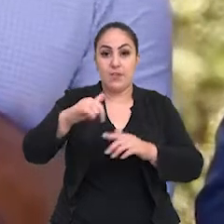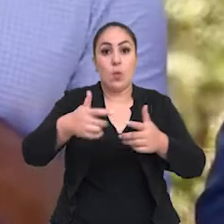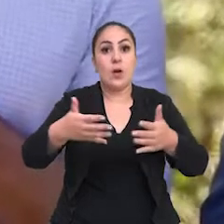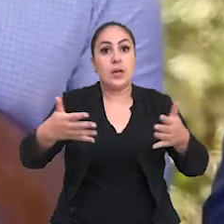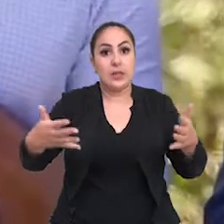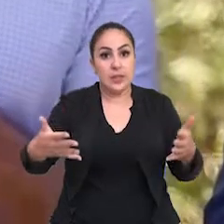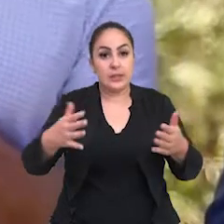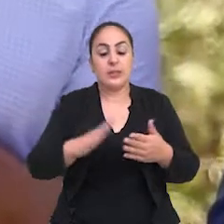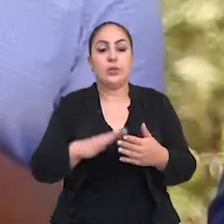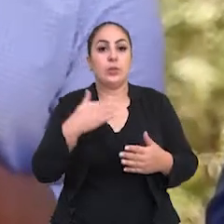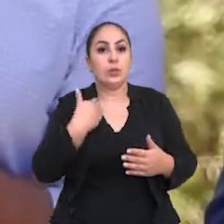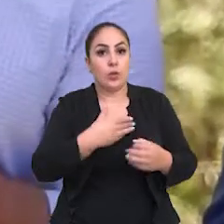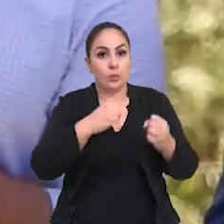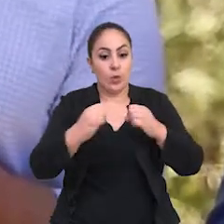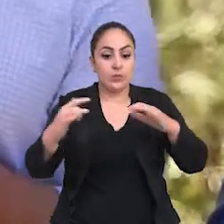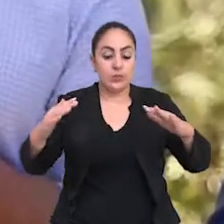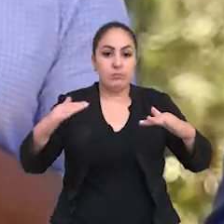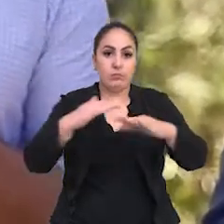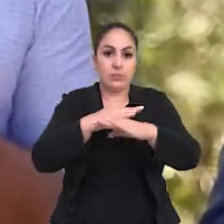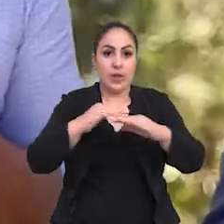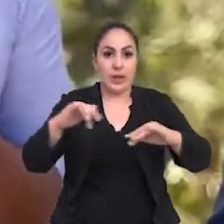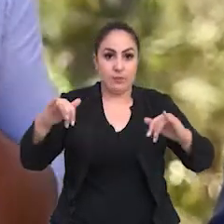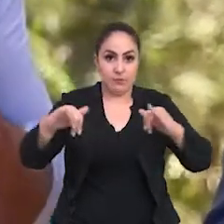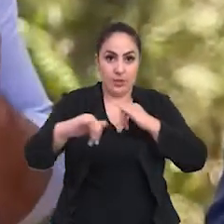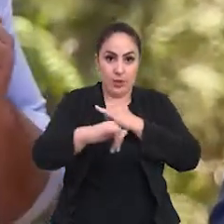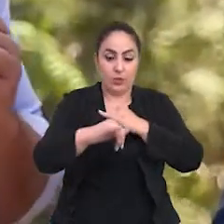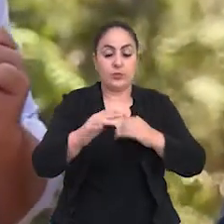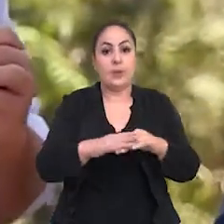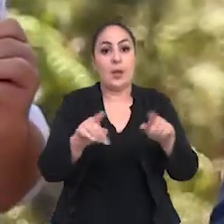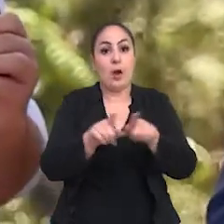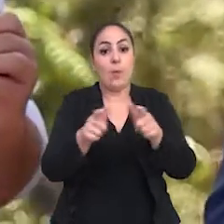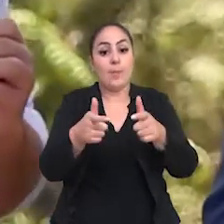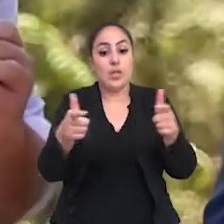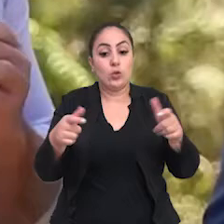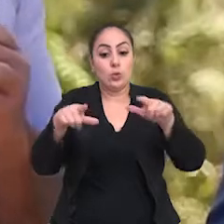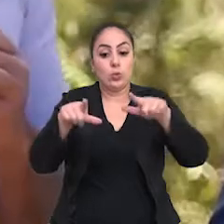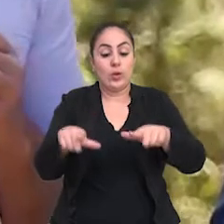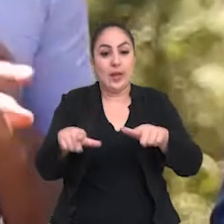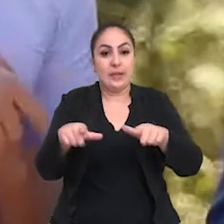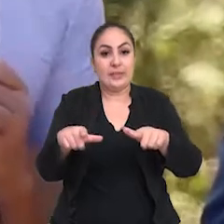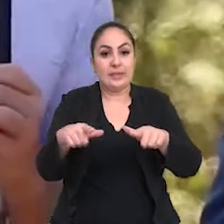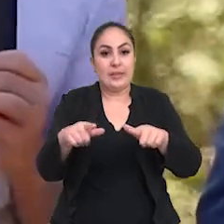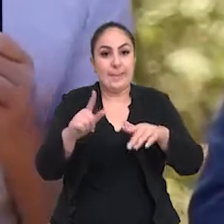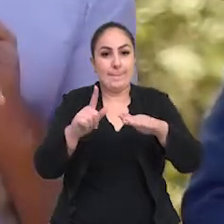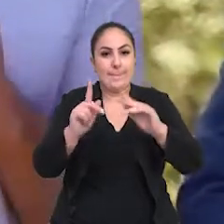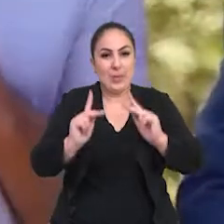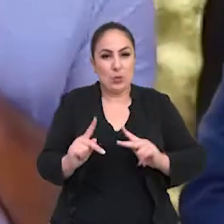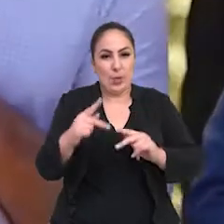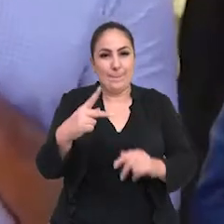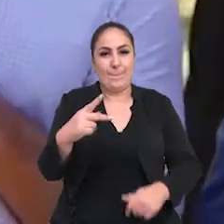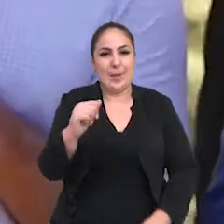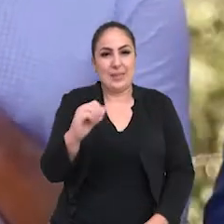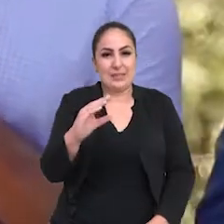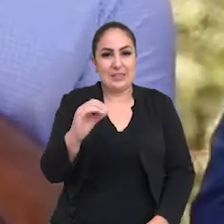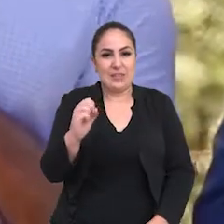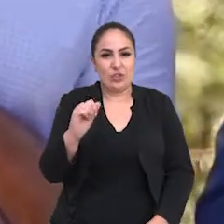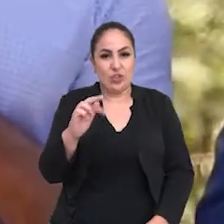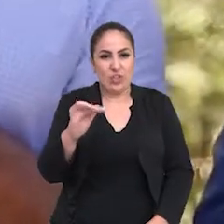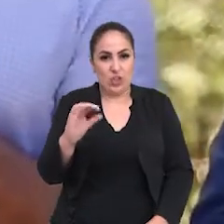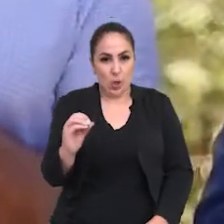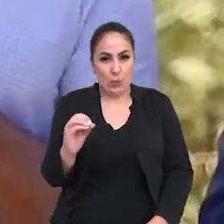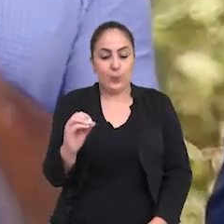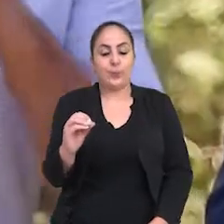maior porte, para que possamos ter maior fluxo de aeronaves aqui. Aumento do pátio de passageiro, do pátio de aeronaves, para que possamos